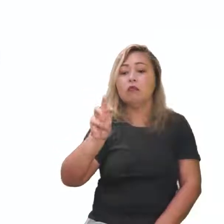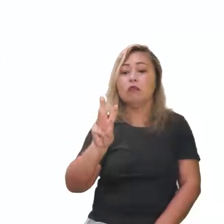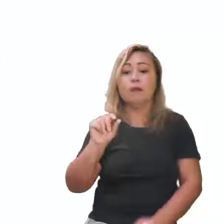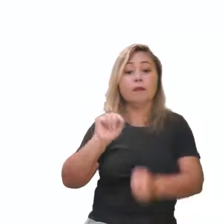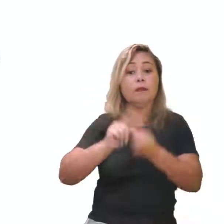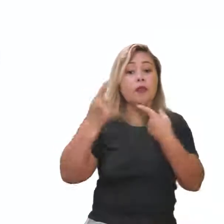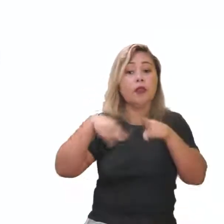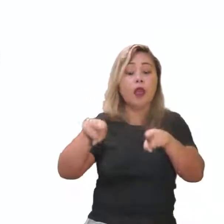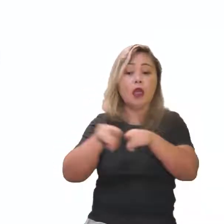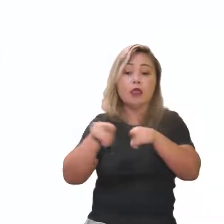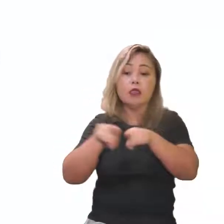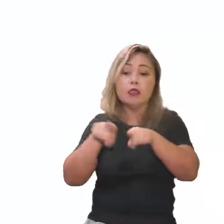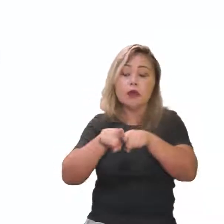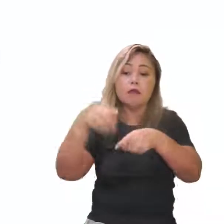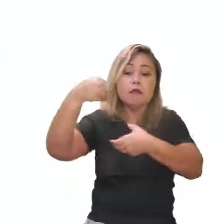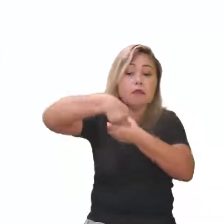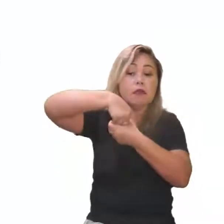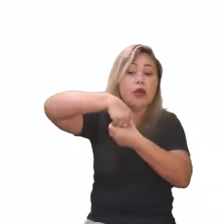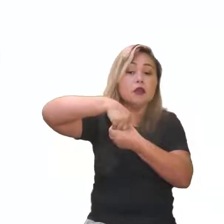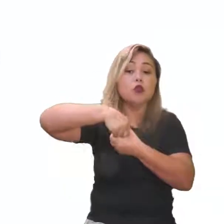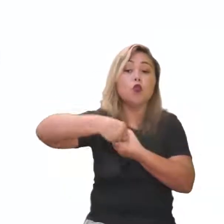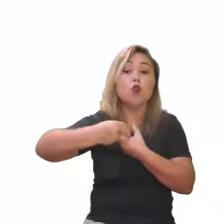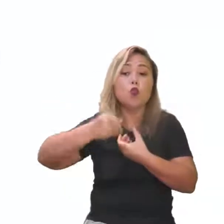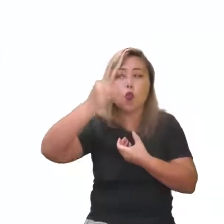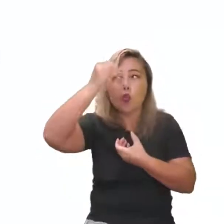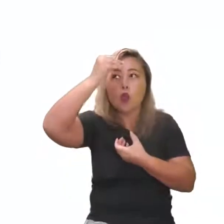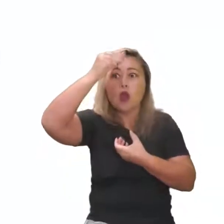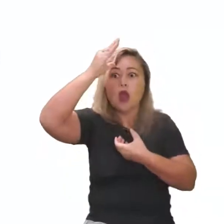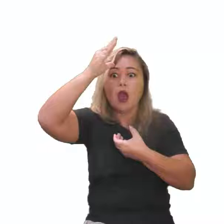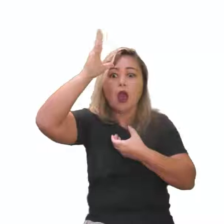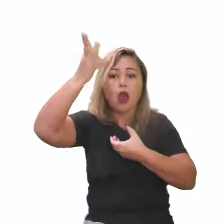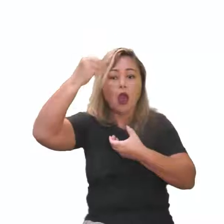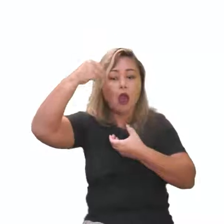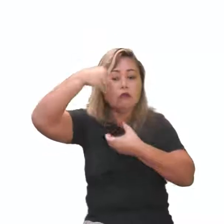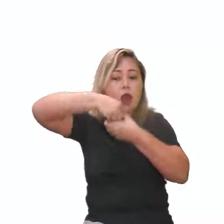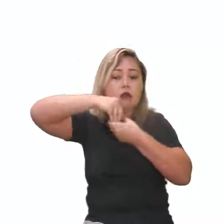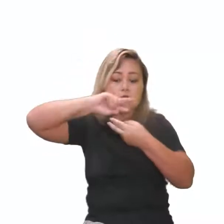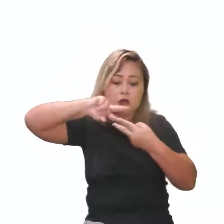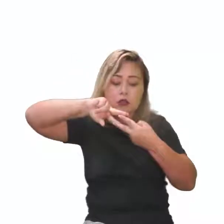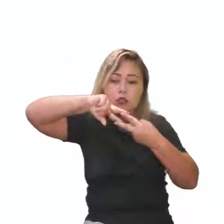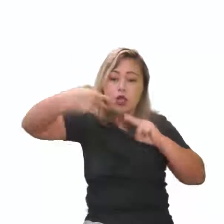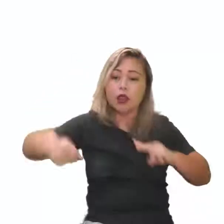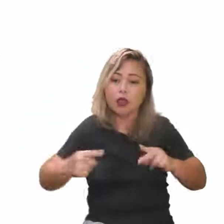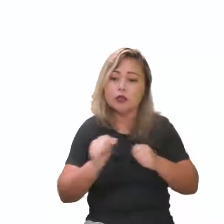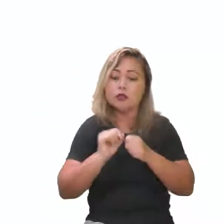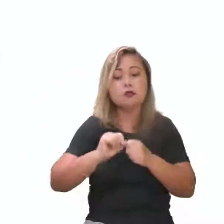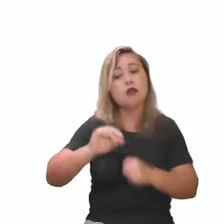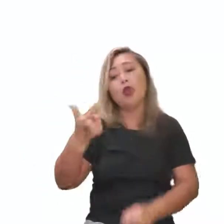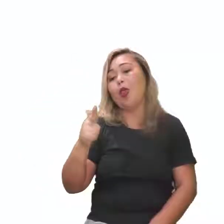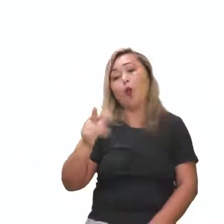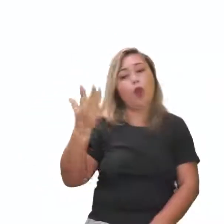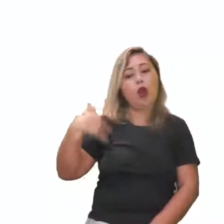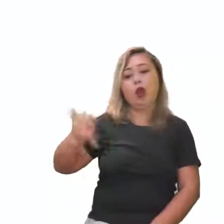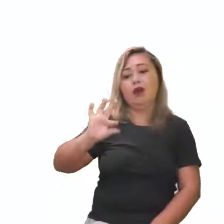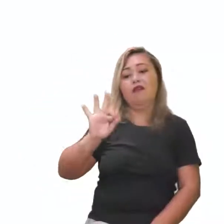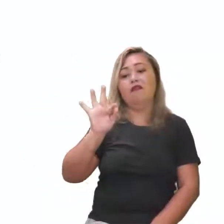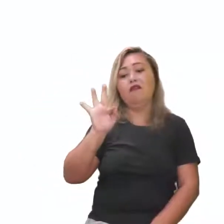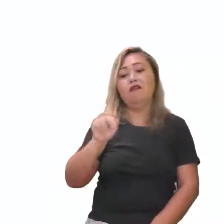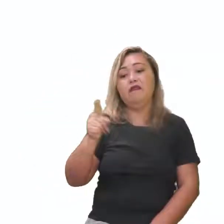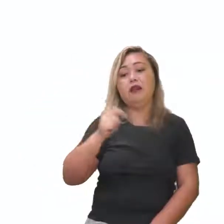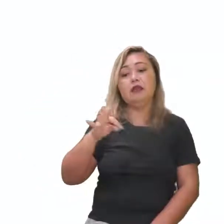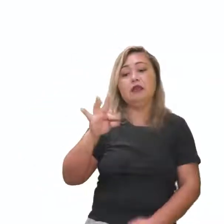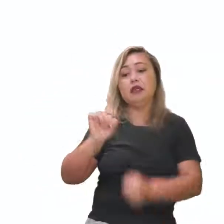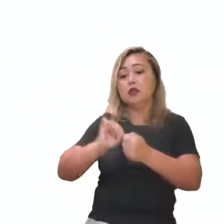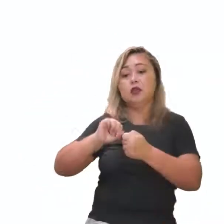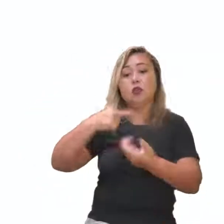o conhecimento, as noções de genética, que não eram, né, trazidas aí nos fixistas, para